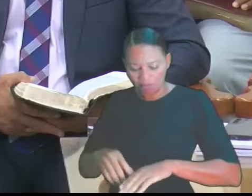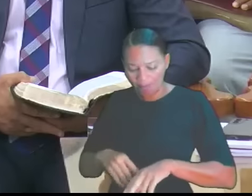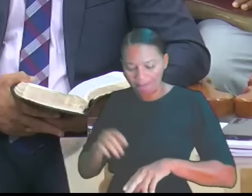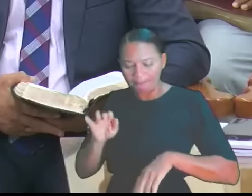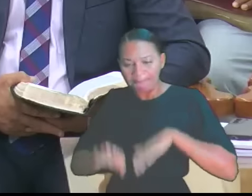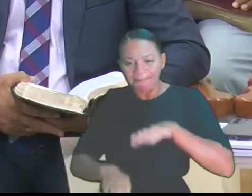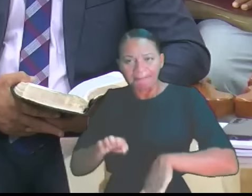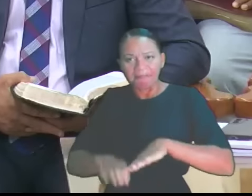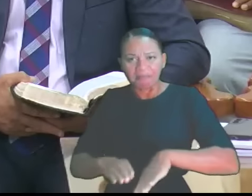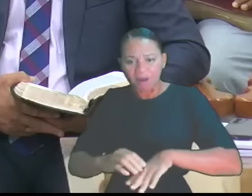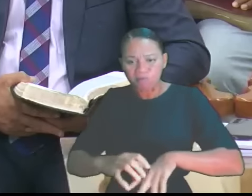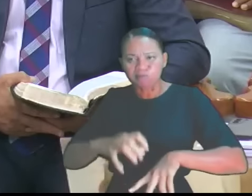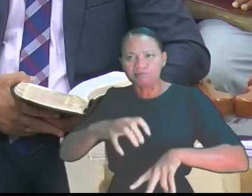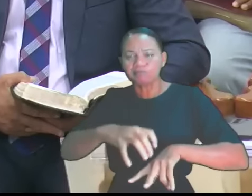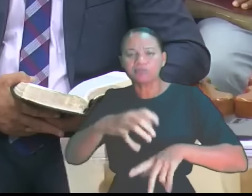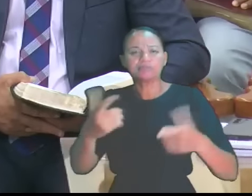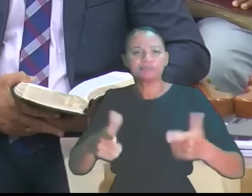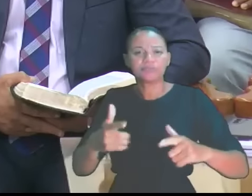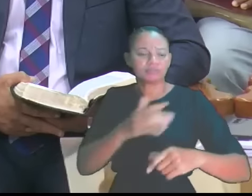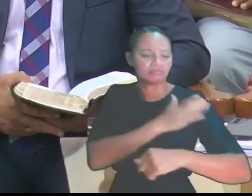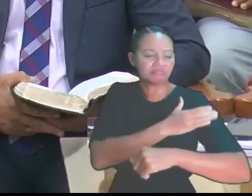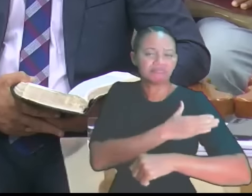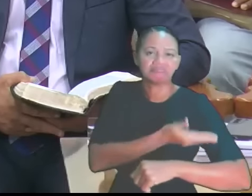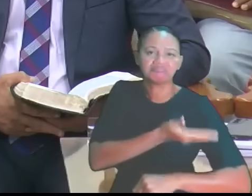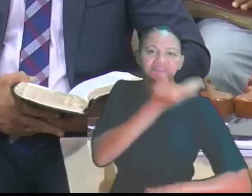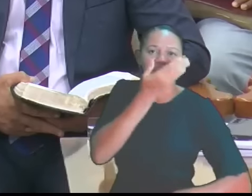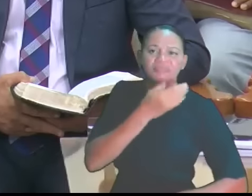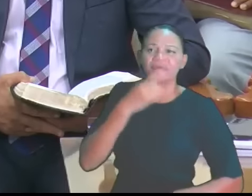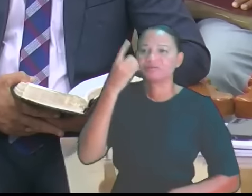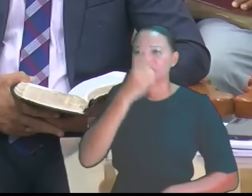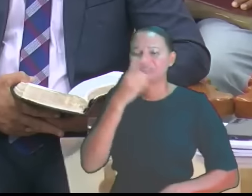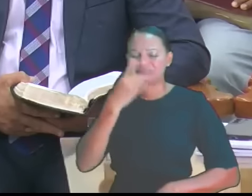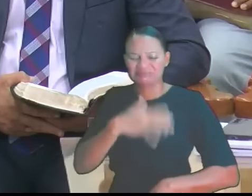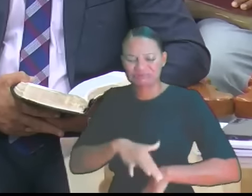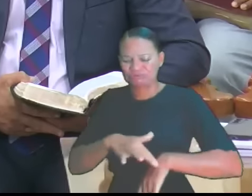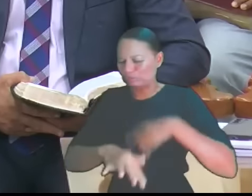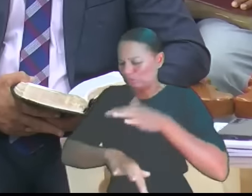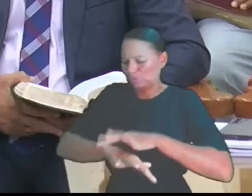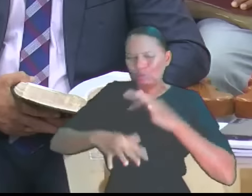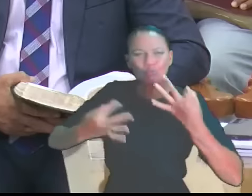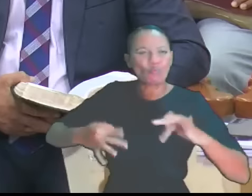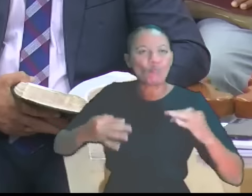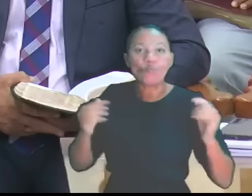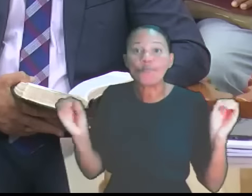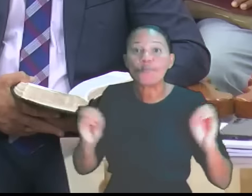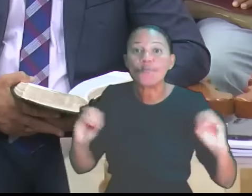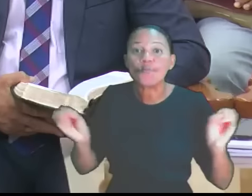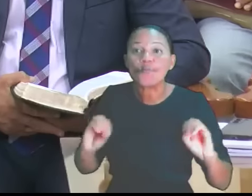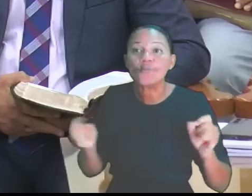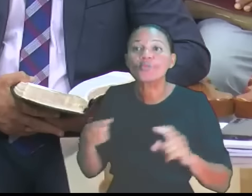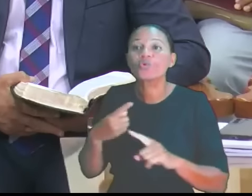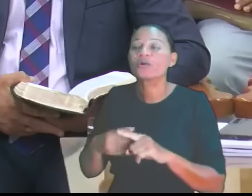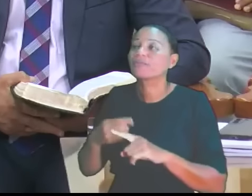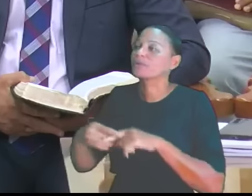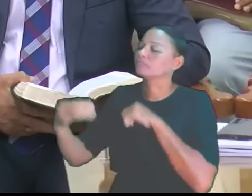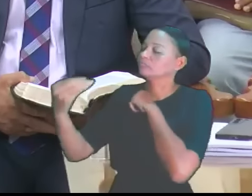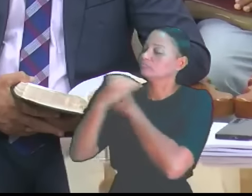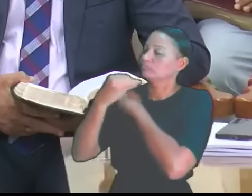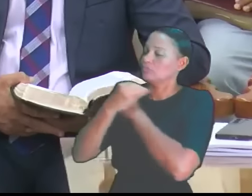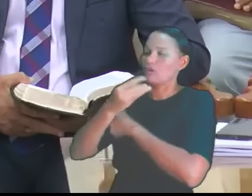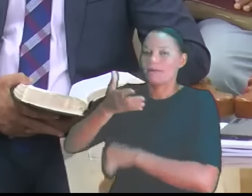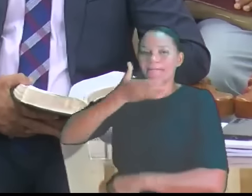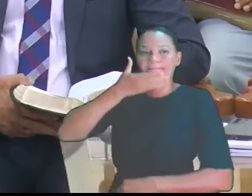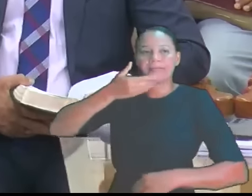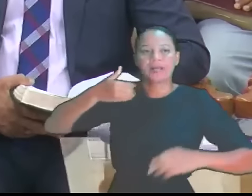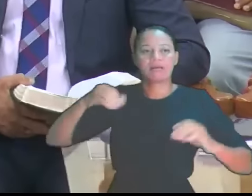Não tinha problema de pressão, diabetes, artrite, não. Porque quando ele proveu o melhor,